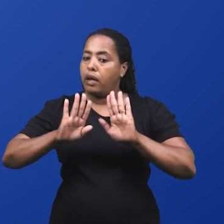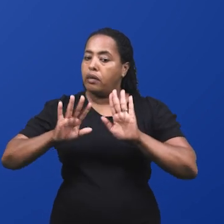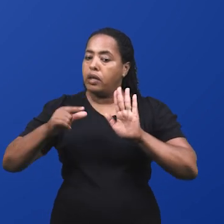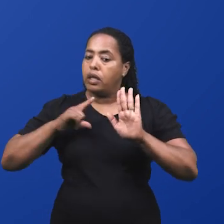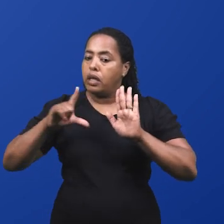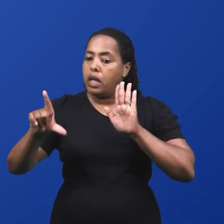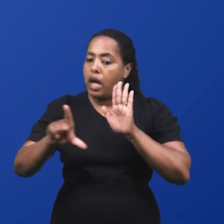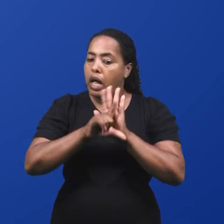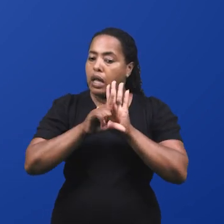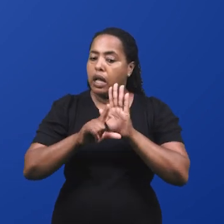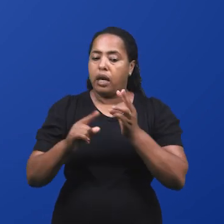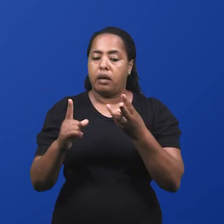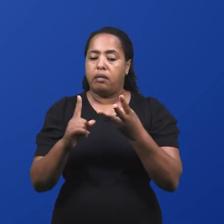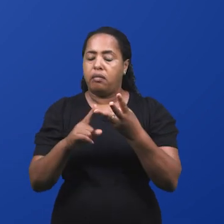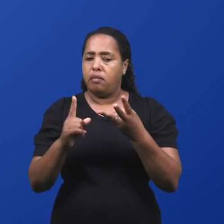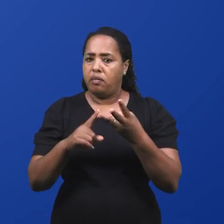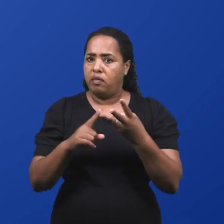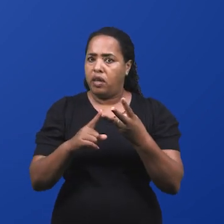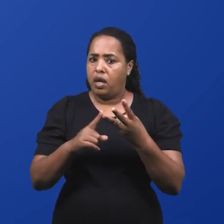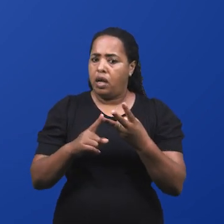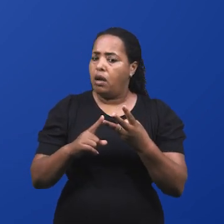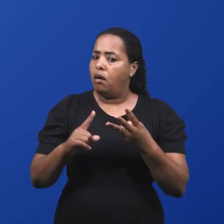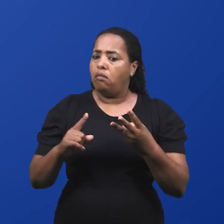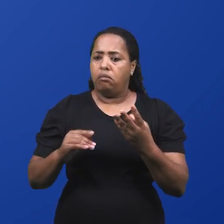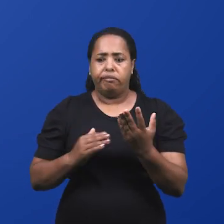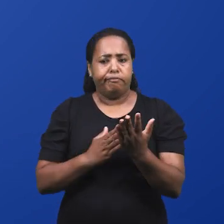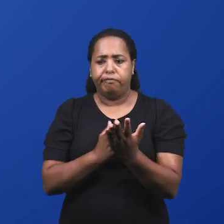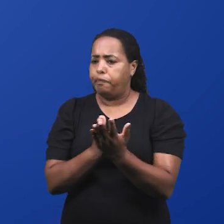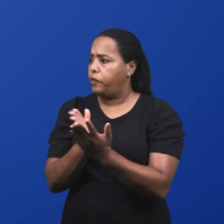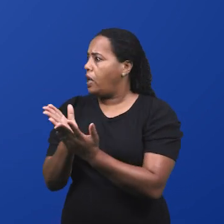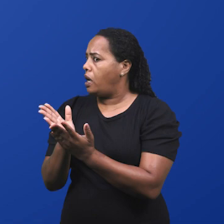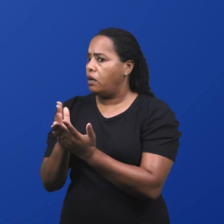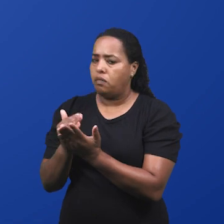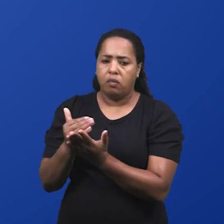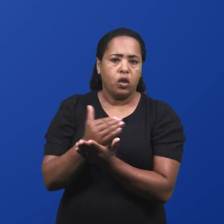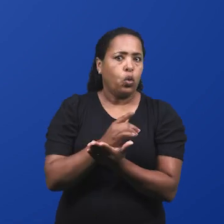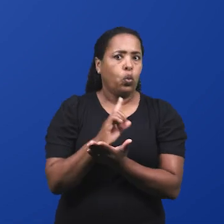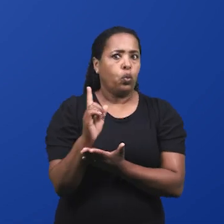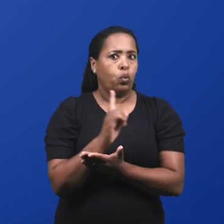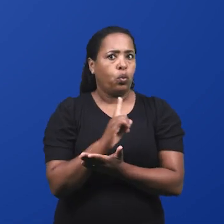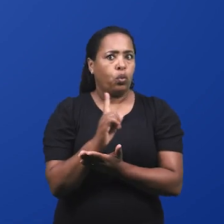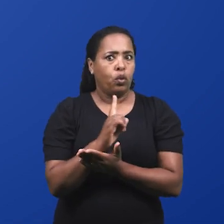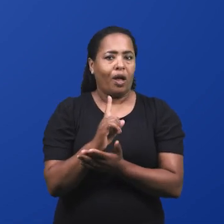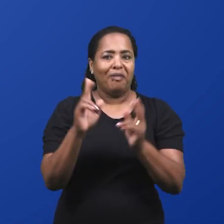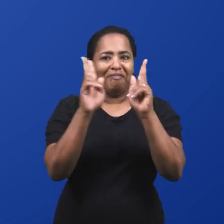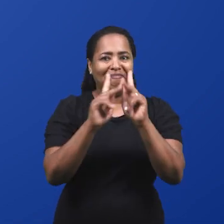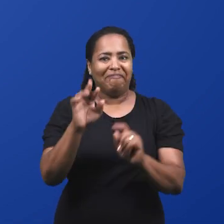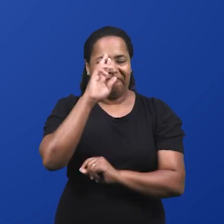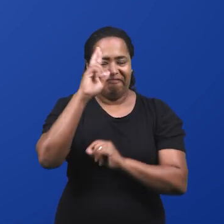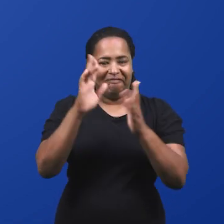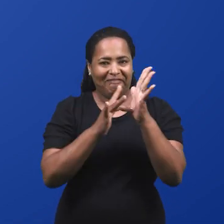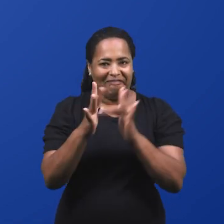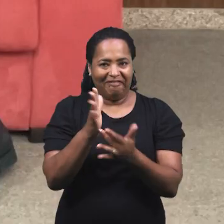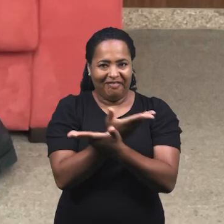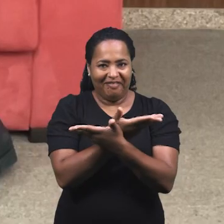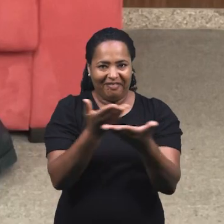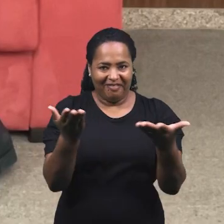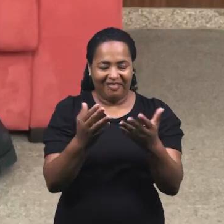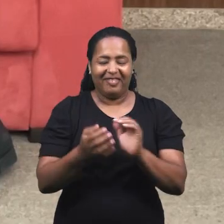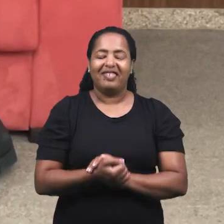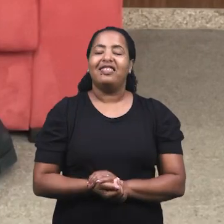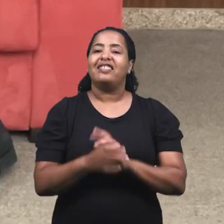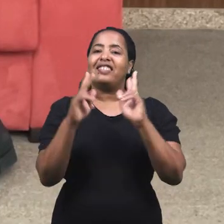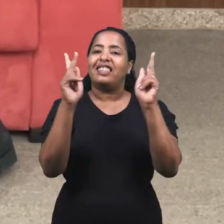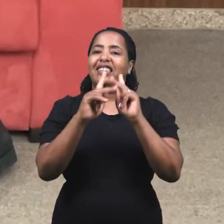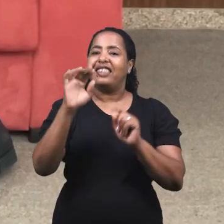toda a lei. Número 3. Não se desvieis nem para a direita nem para a esquerda. A paz do Senhor Jesus, irmãos. Então,